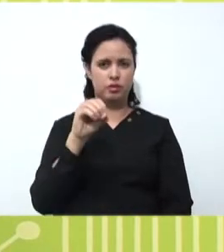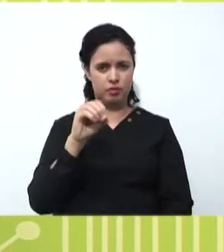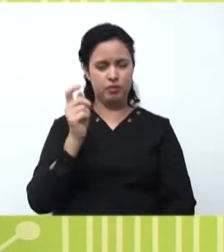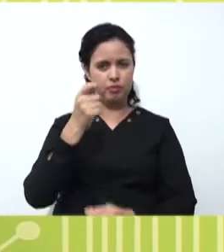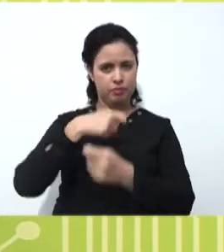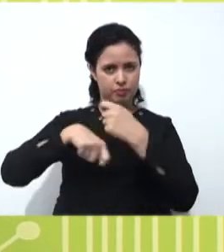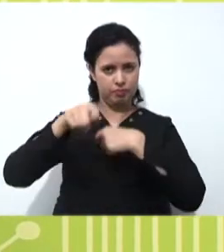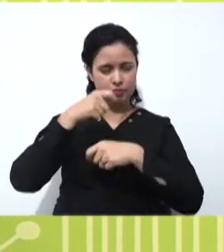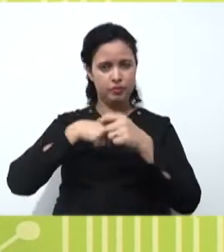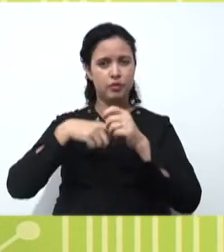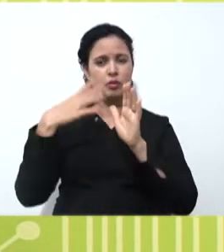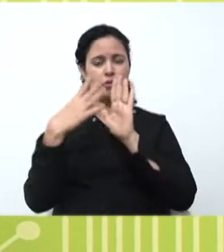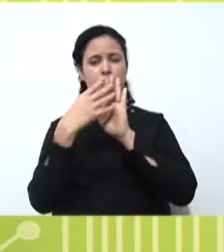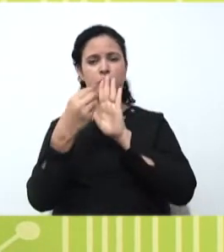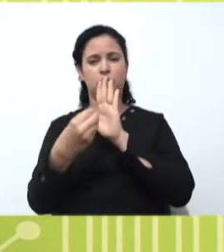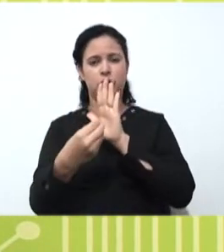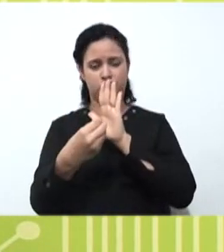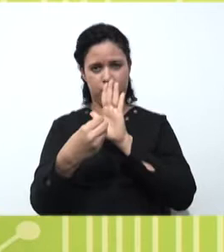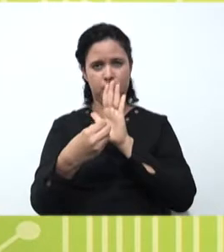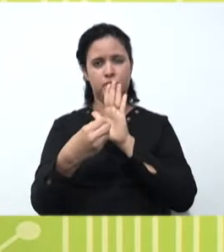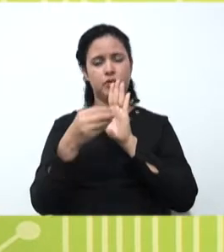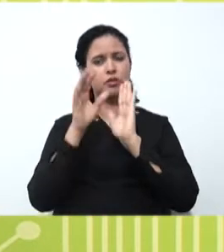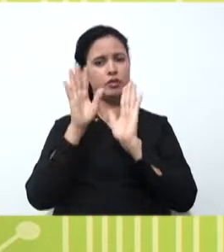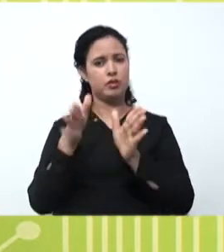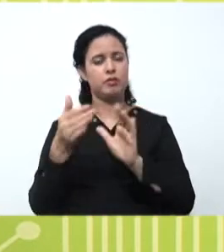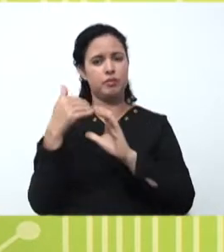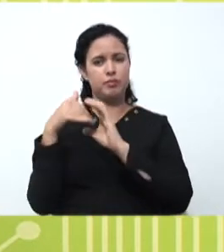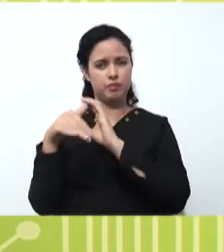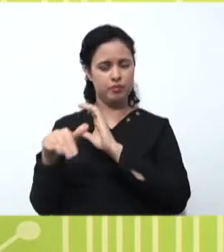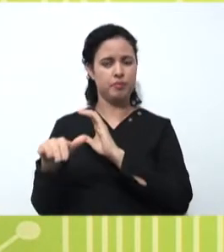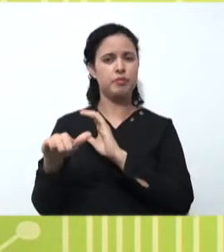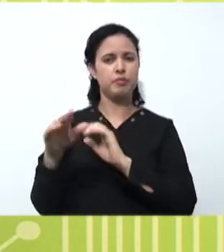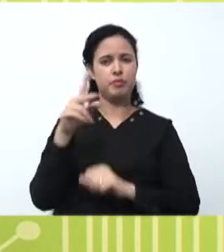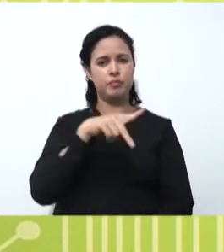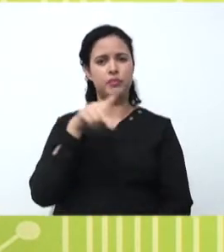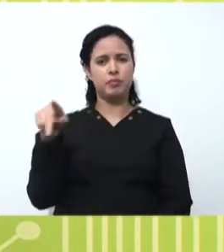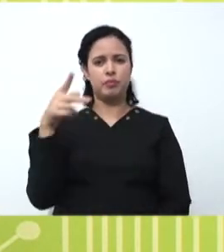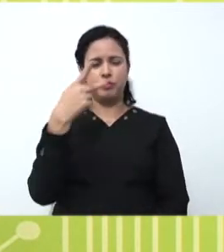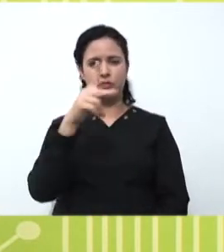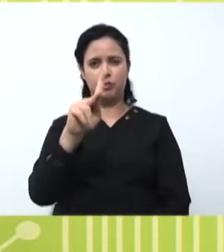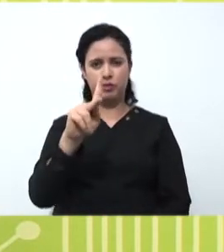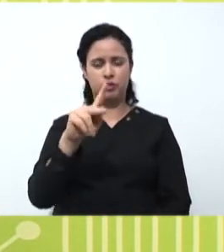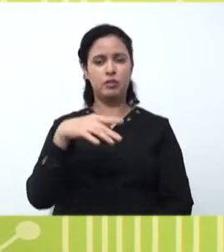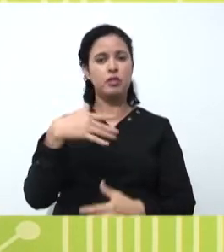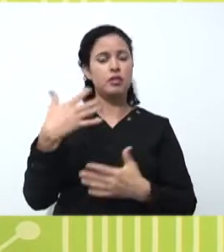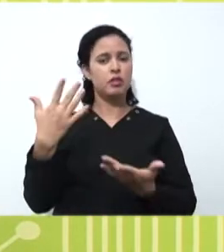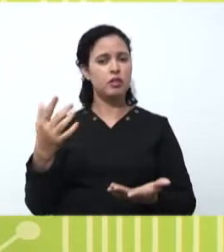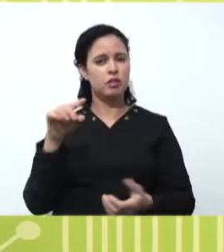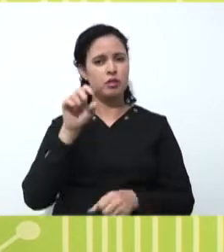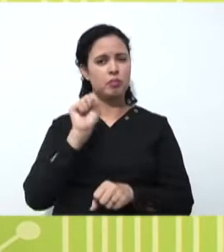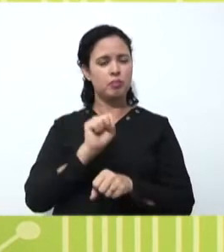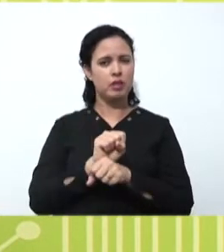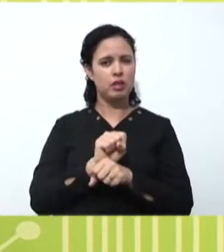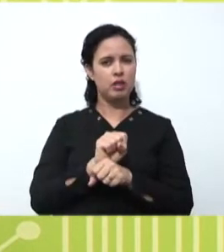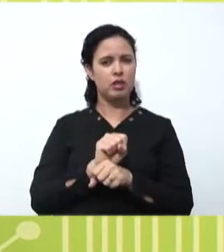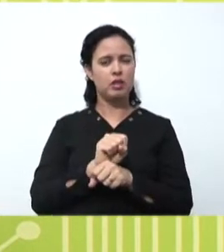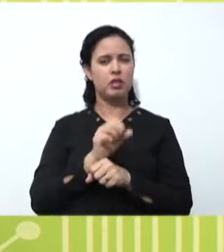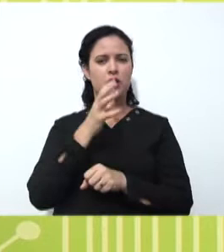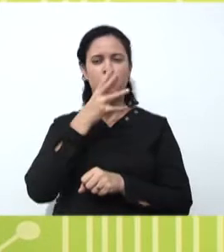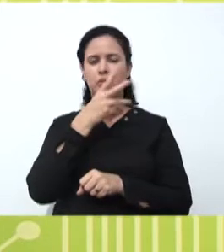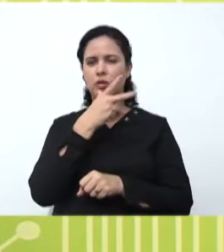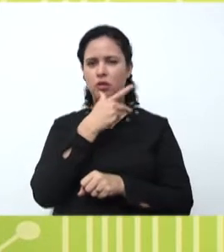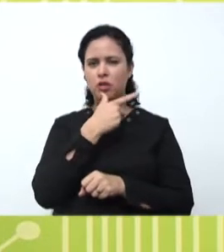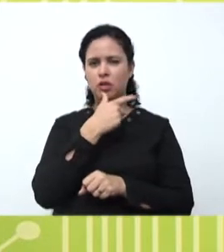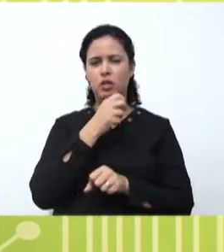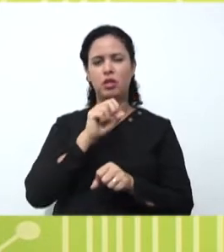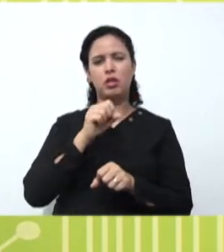modelo desse plano de negócio já foi enviado aos professores de vocês. Então, não tem nada que impeça que vocês comecem a fazer esse plano de